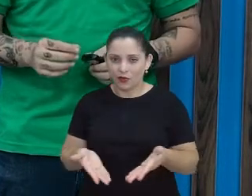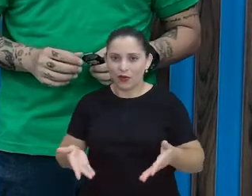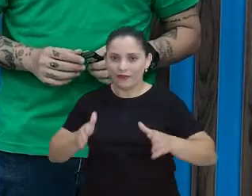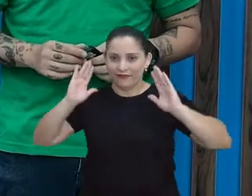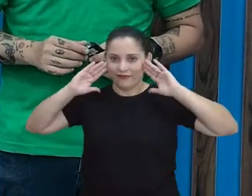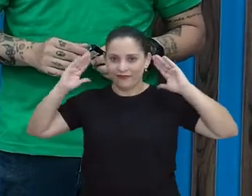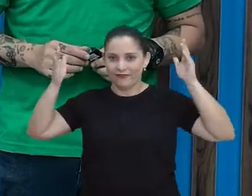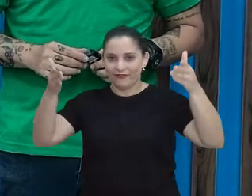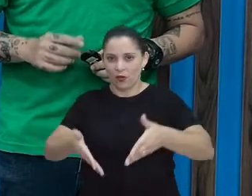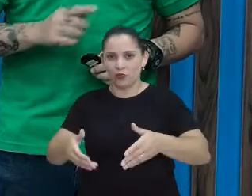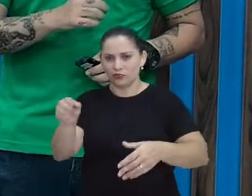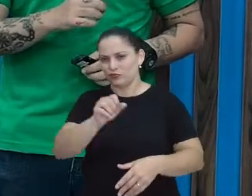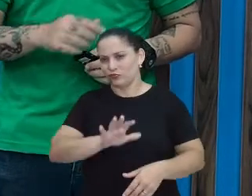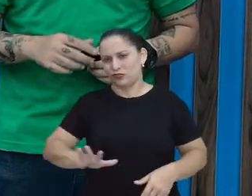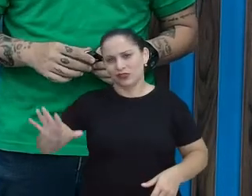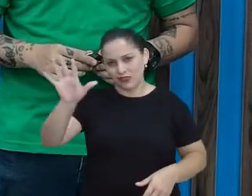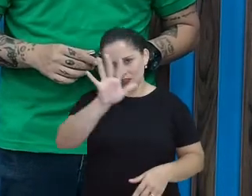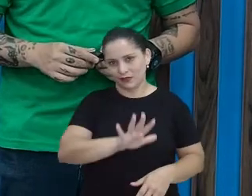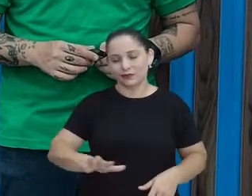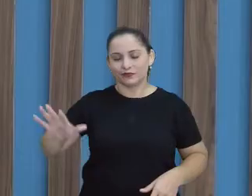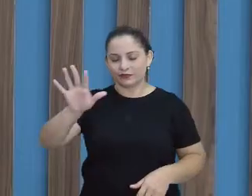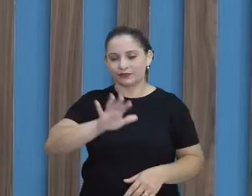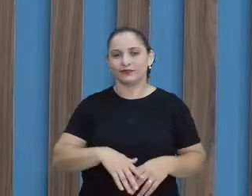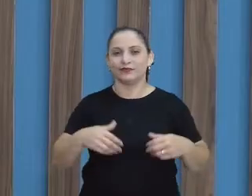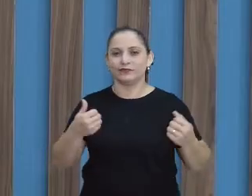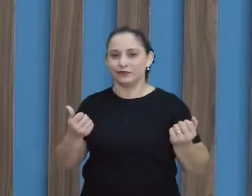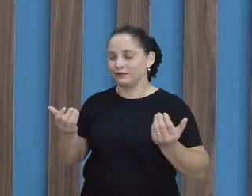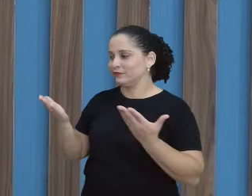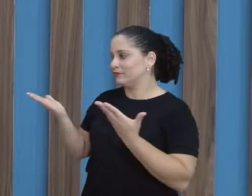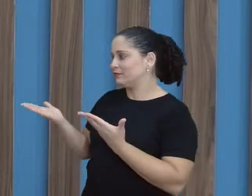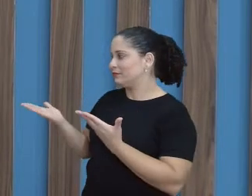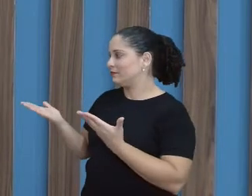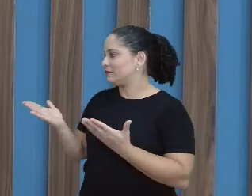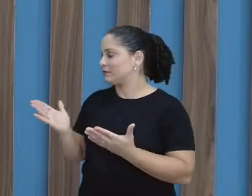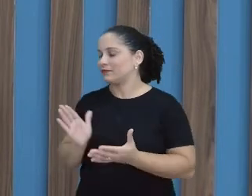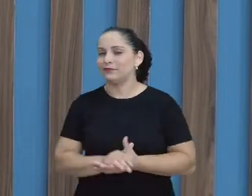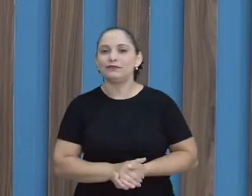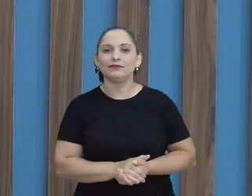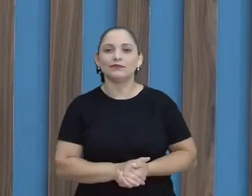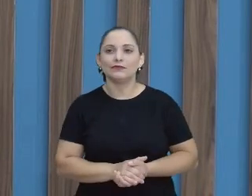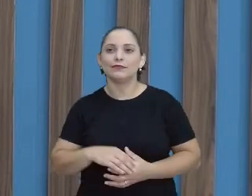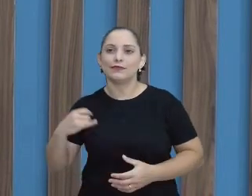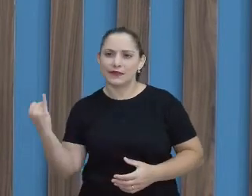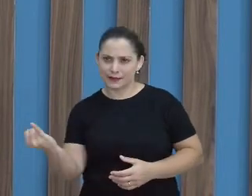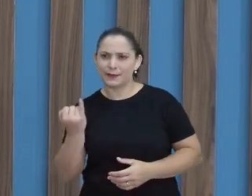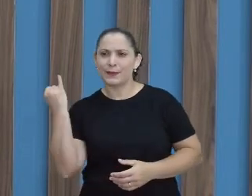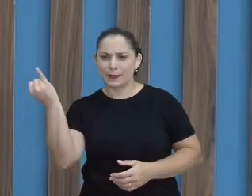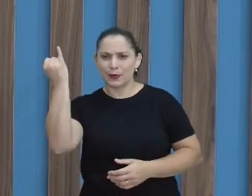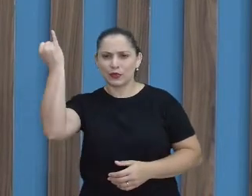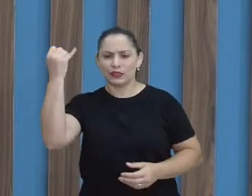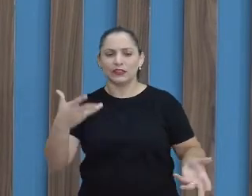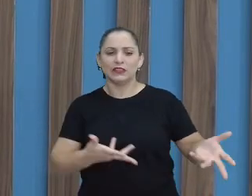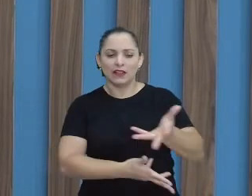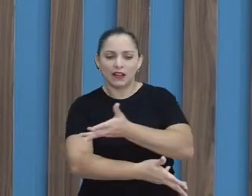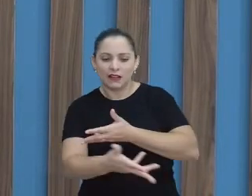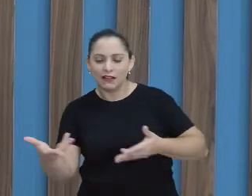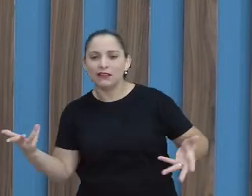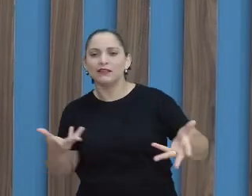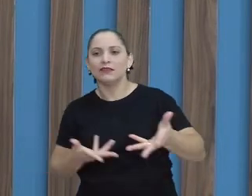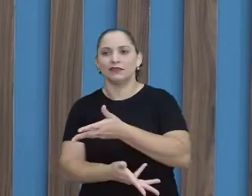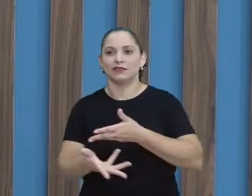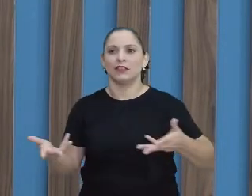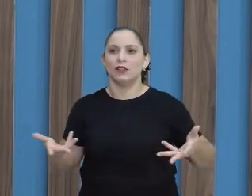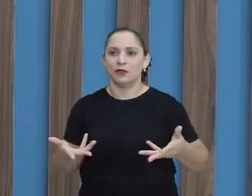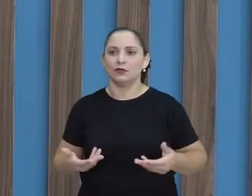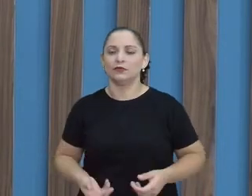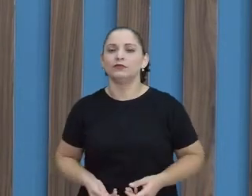com a ideia geral da equação. Vai lá, Pedro. Como o Tiago falou, é bastante importante, né, essas relações. Vocês vão ver que